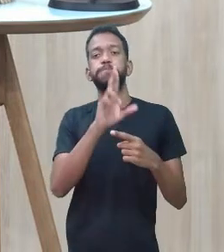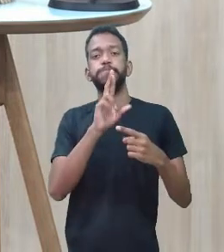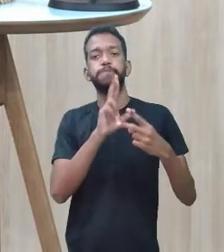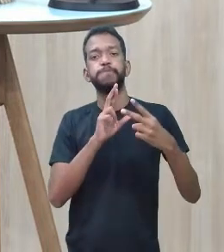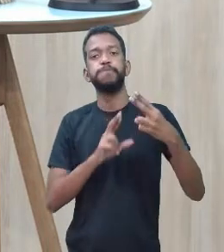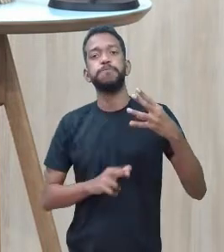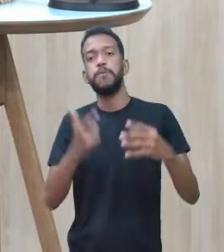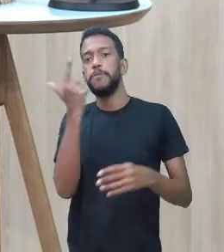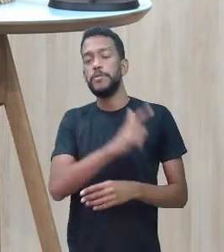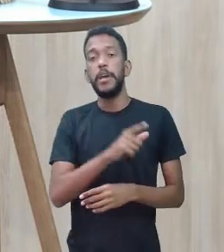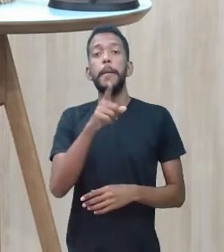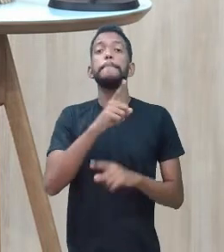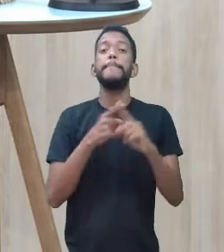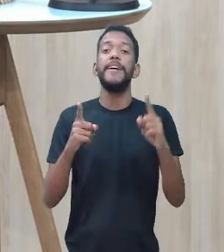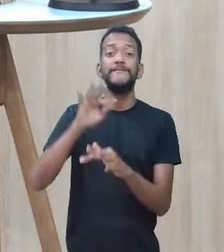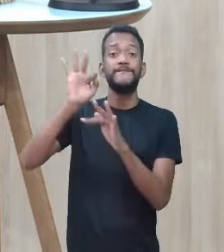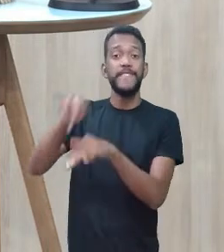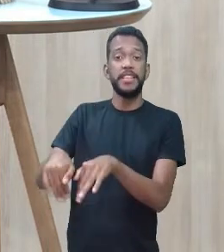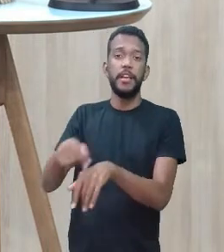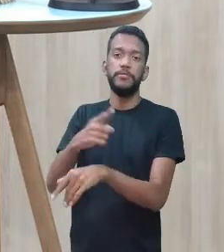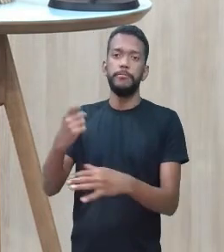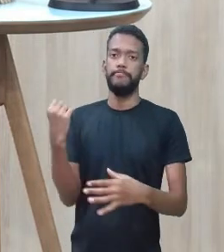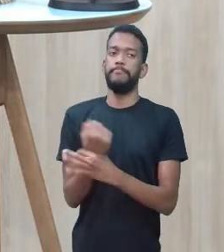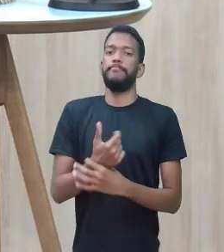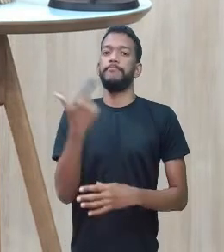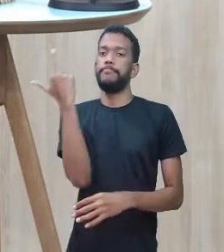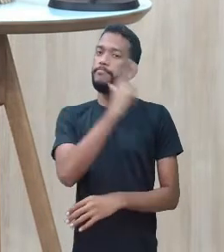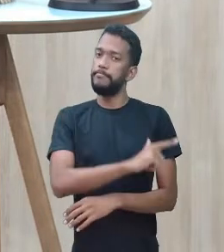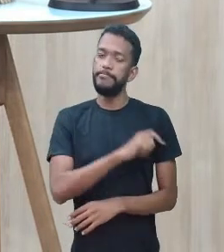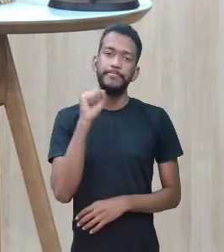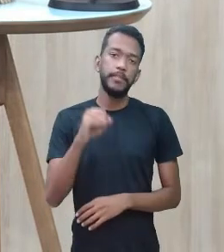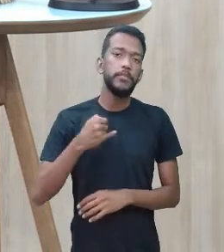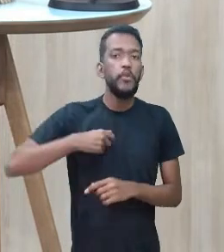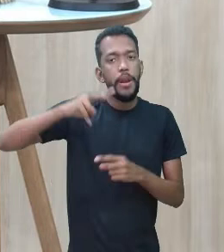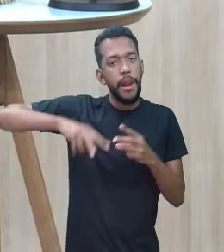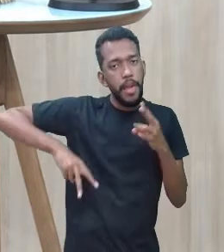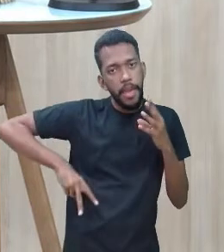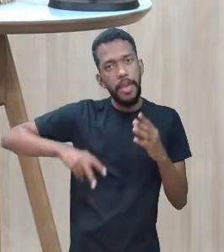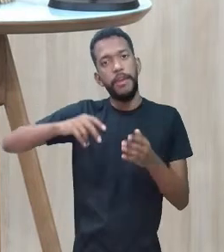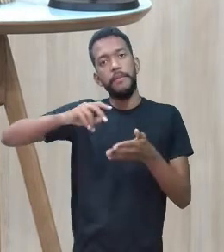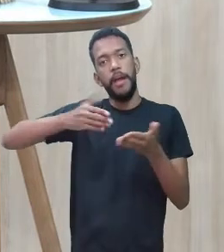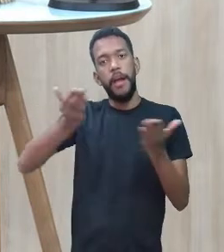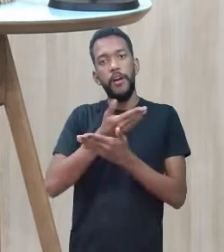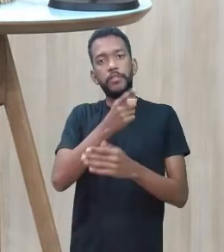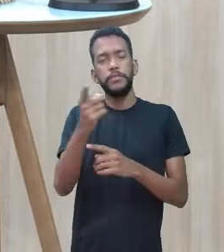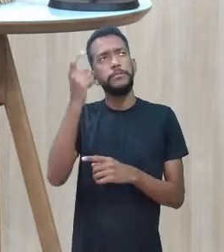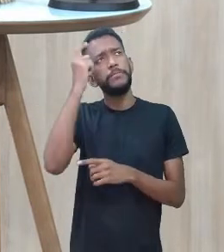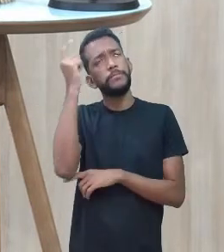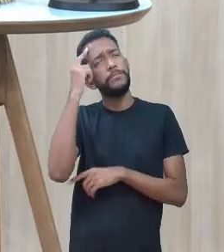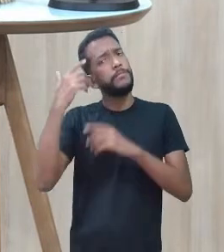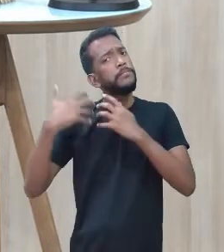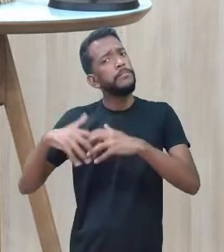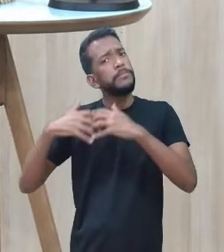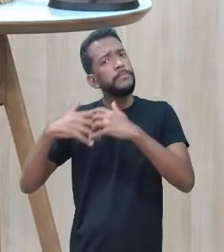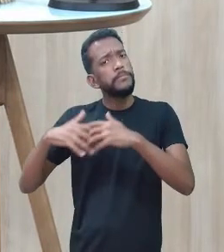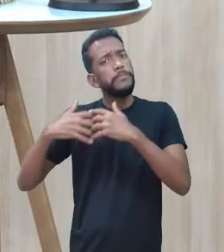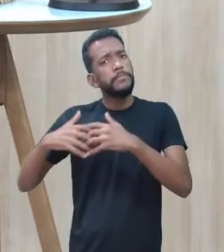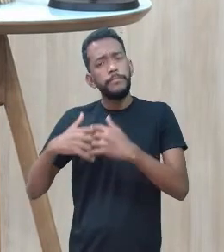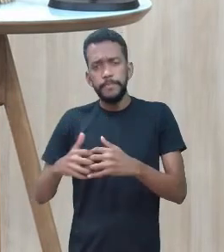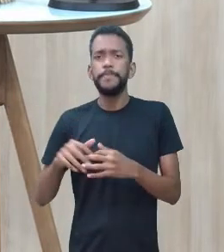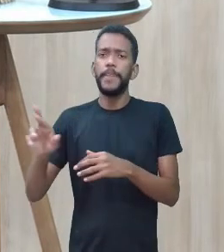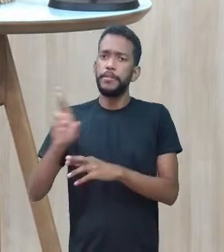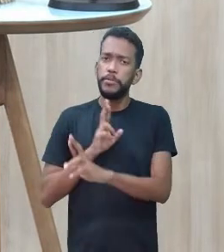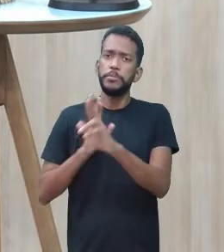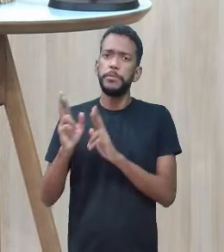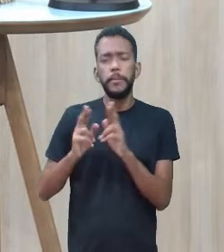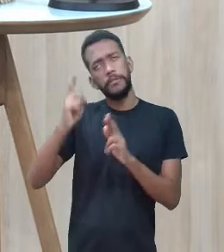ter segurança nas respostas. Agora, quando eu estiver lendo e explicando as questões para vocês, vocês estarão imaginando as